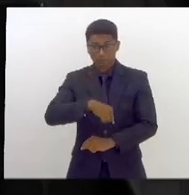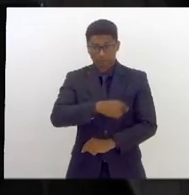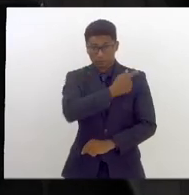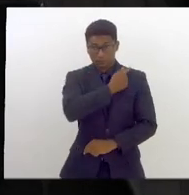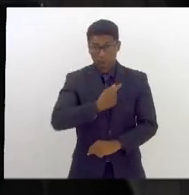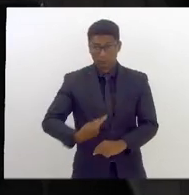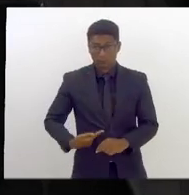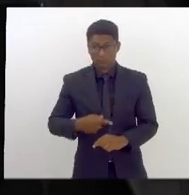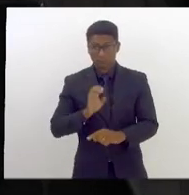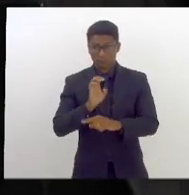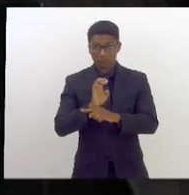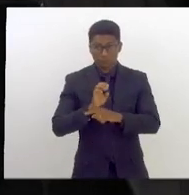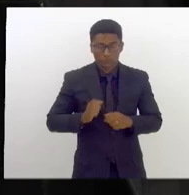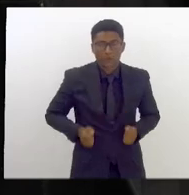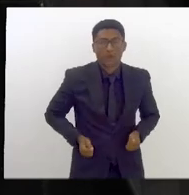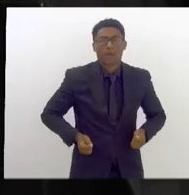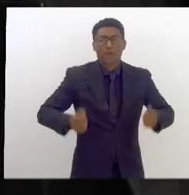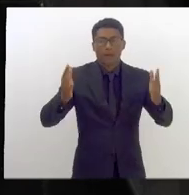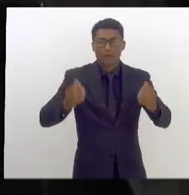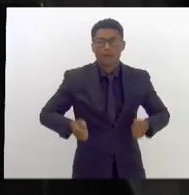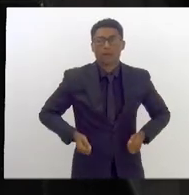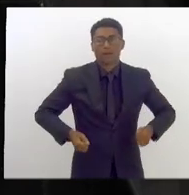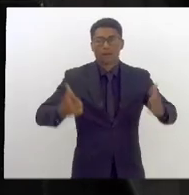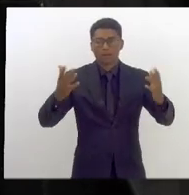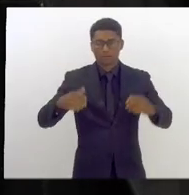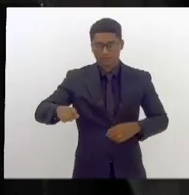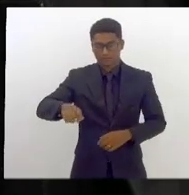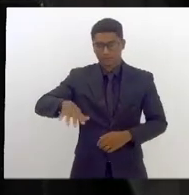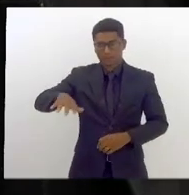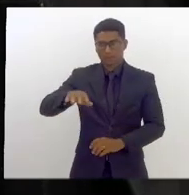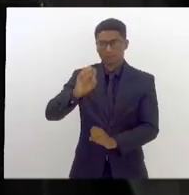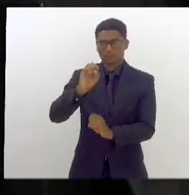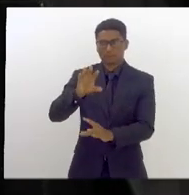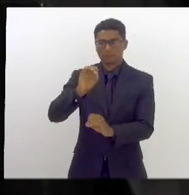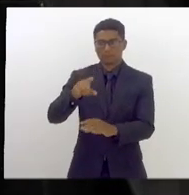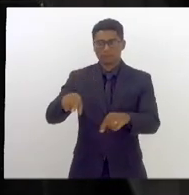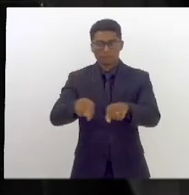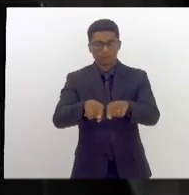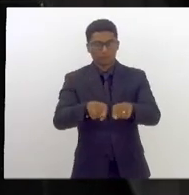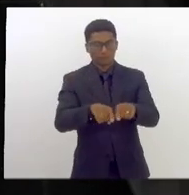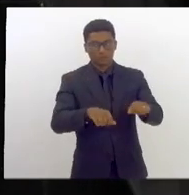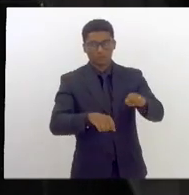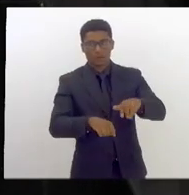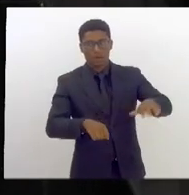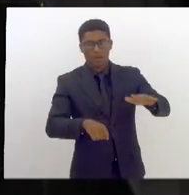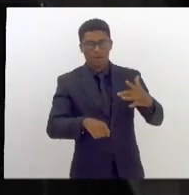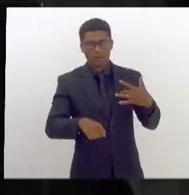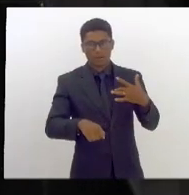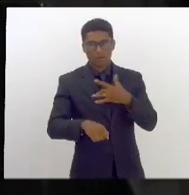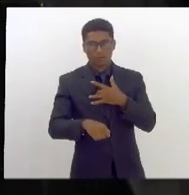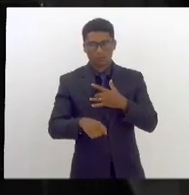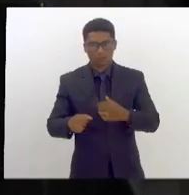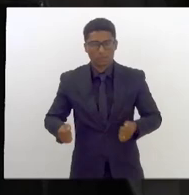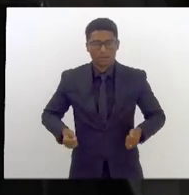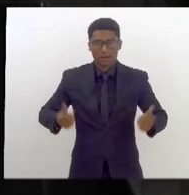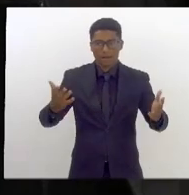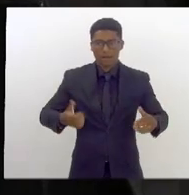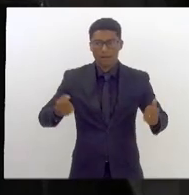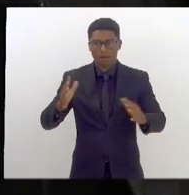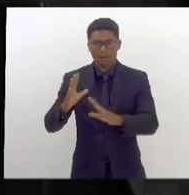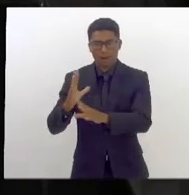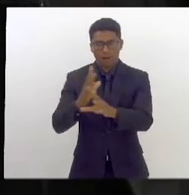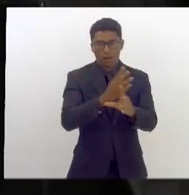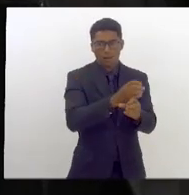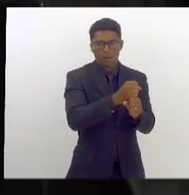em educação e saúde e cotejarmos com que o estado investe